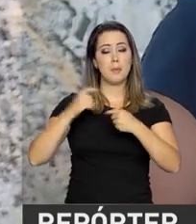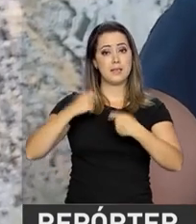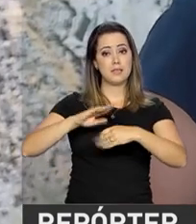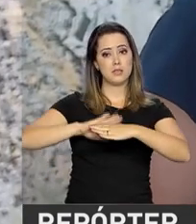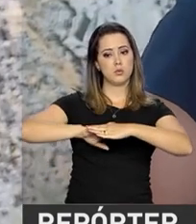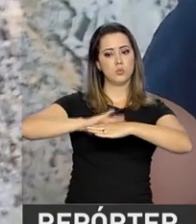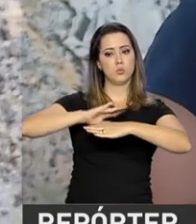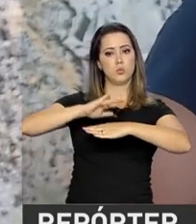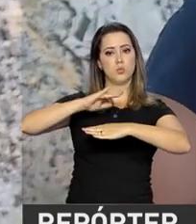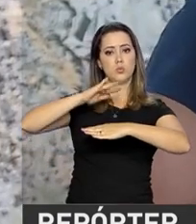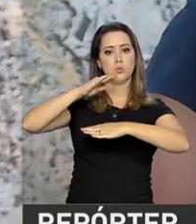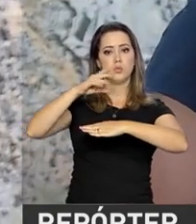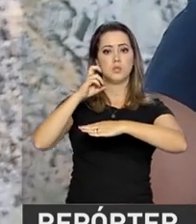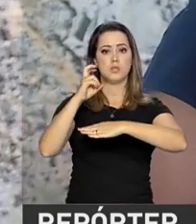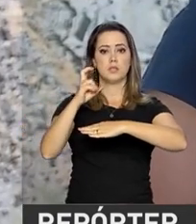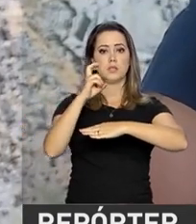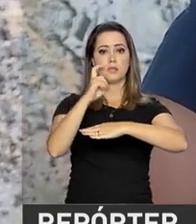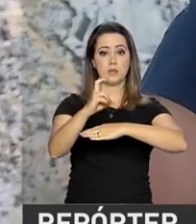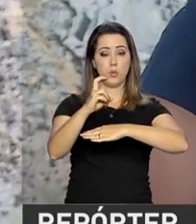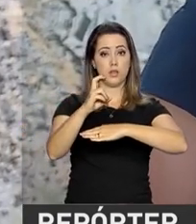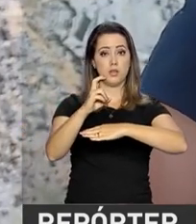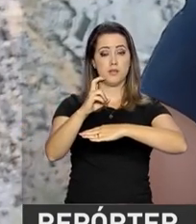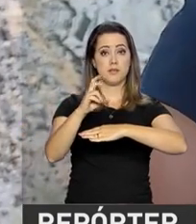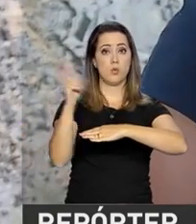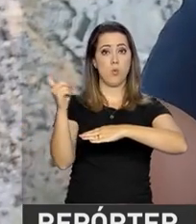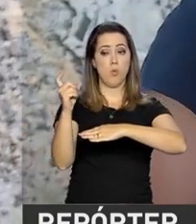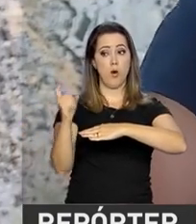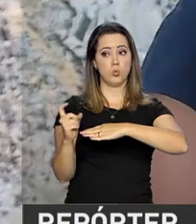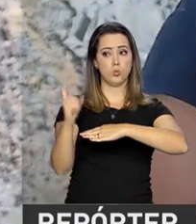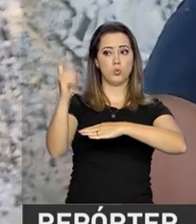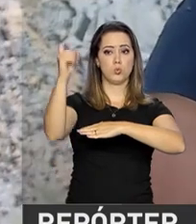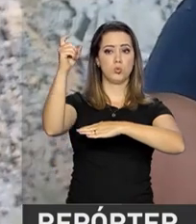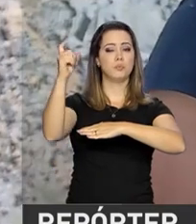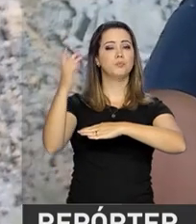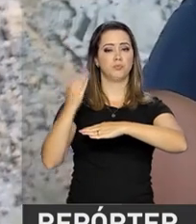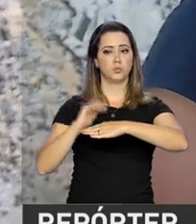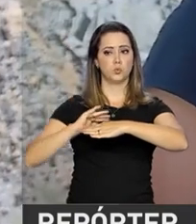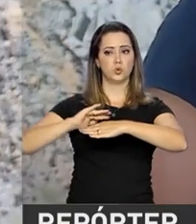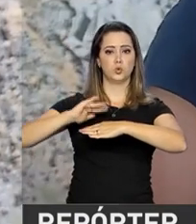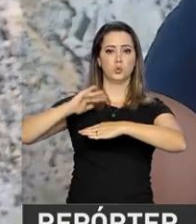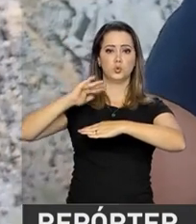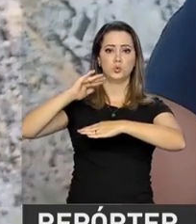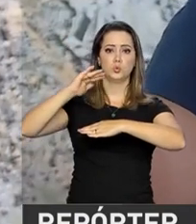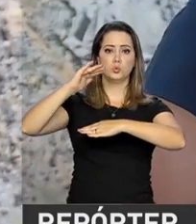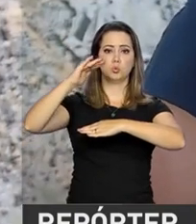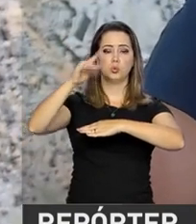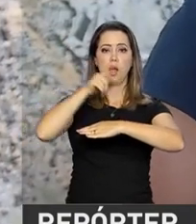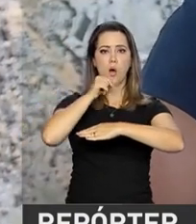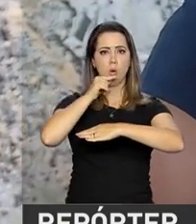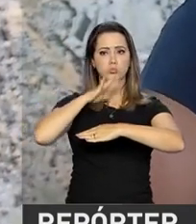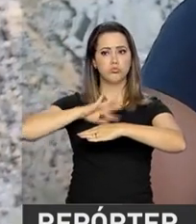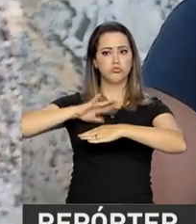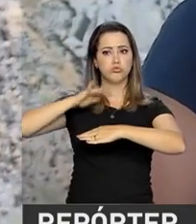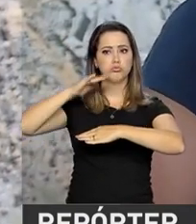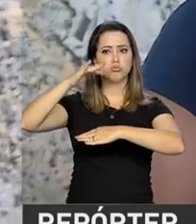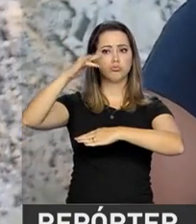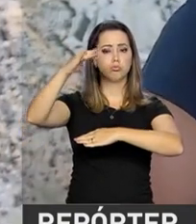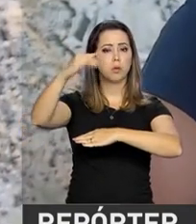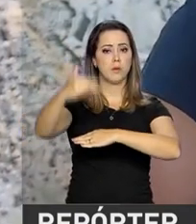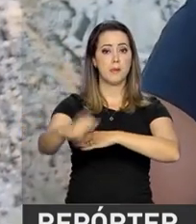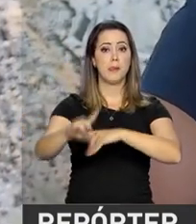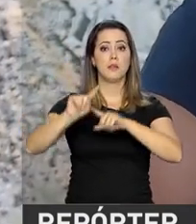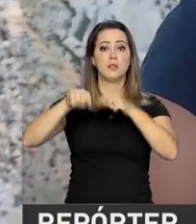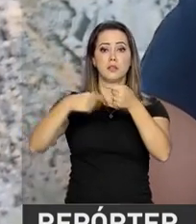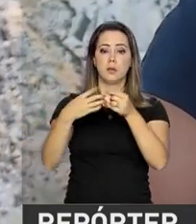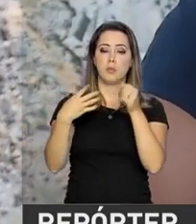altura o equivalente a um prédio de 18 andares vencida essa etapa o rio vai percorrer mais 25